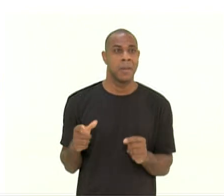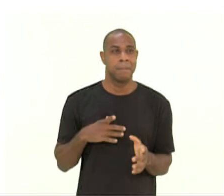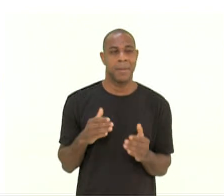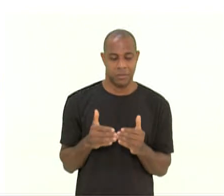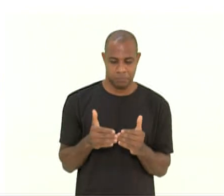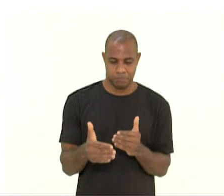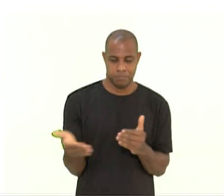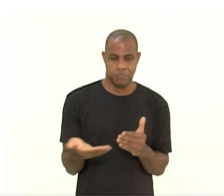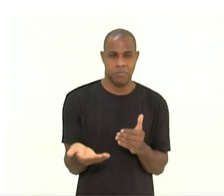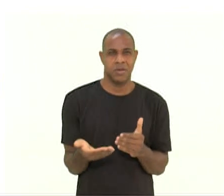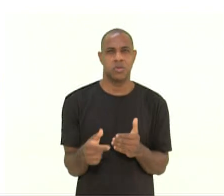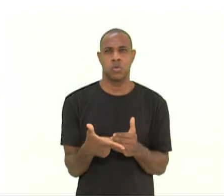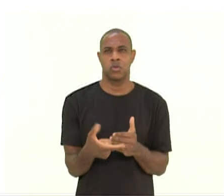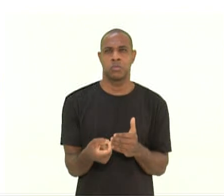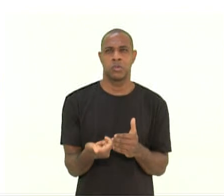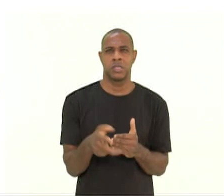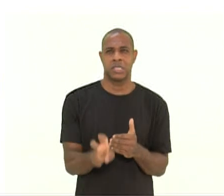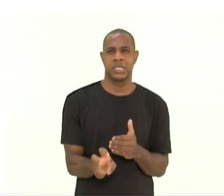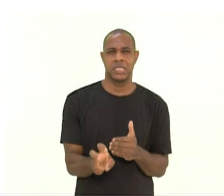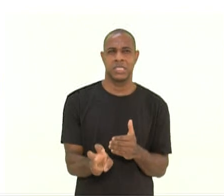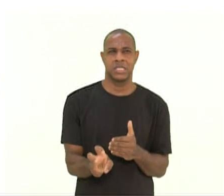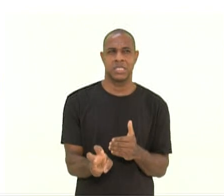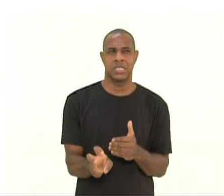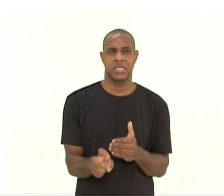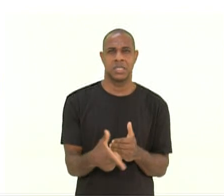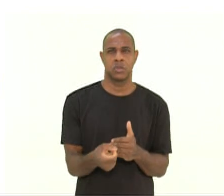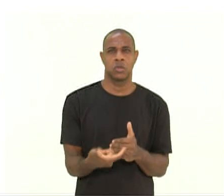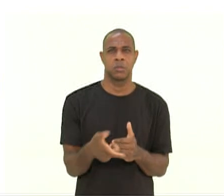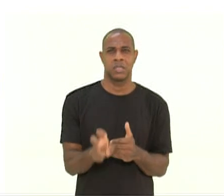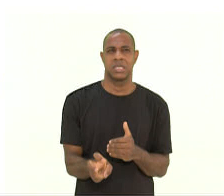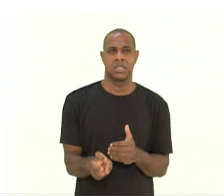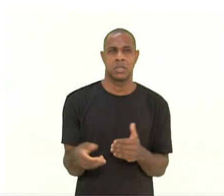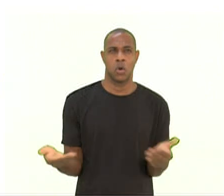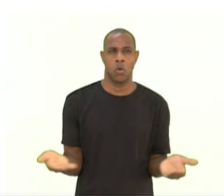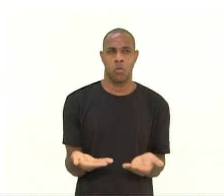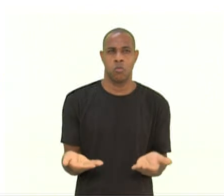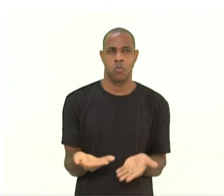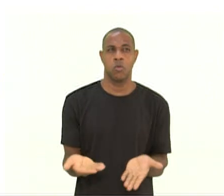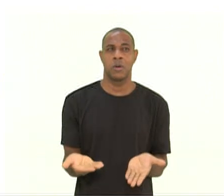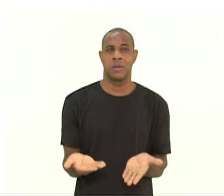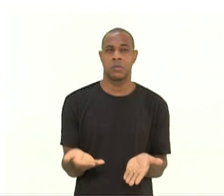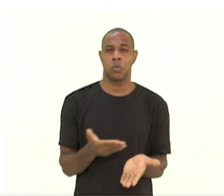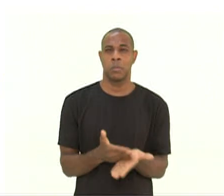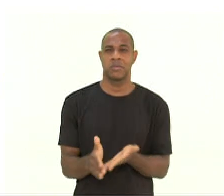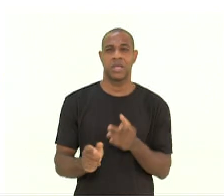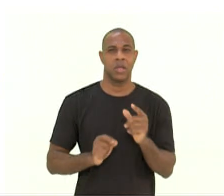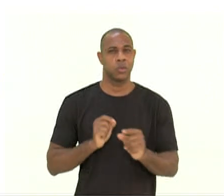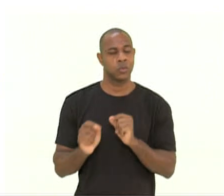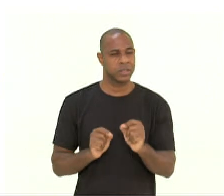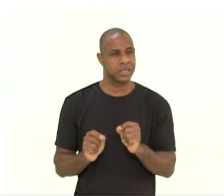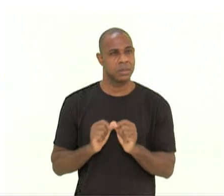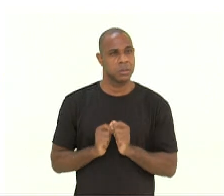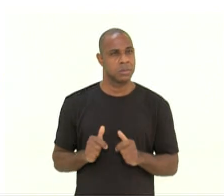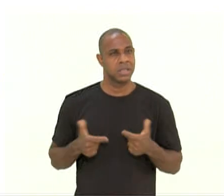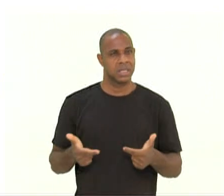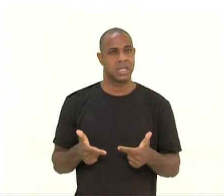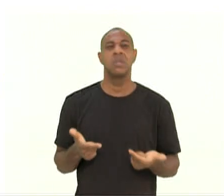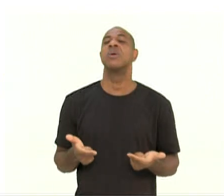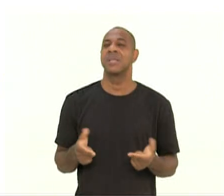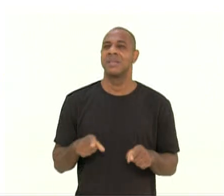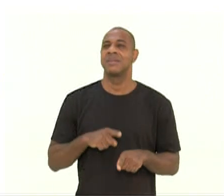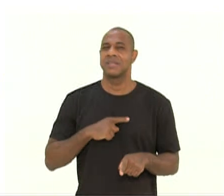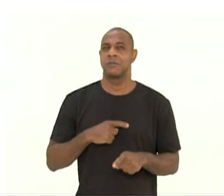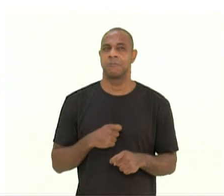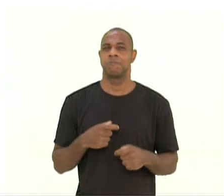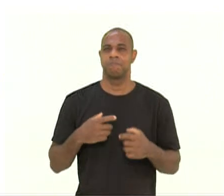recentemente, 2015, para os nossos tempos atuais, passaram a ter também algumas ações terroristas